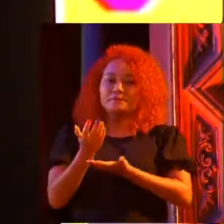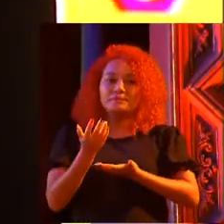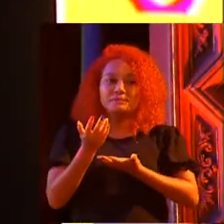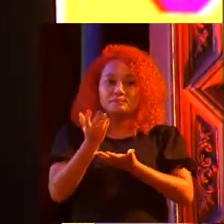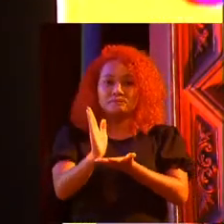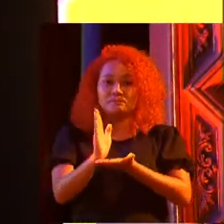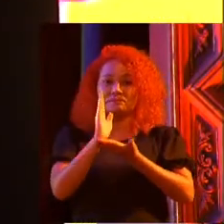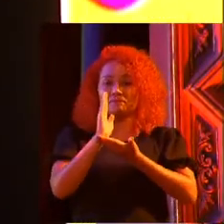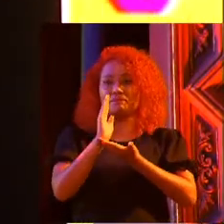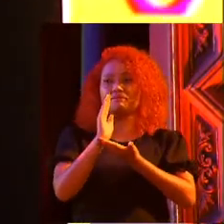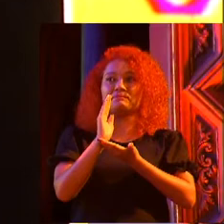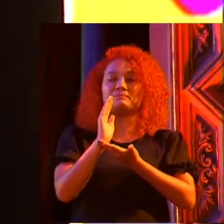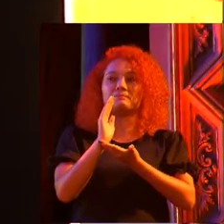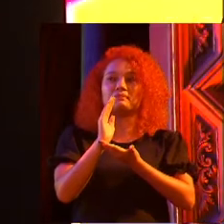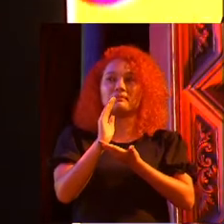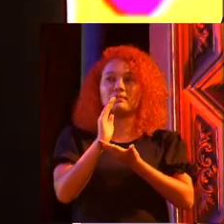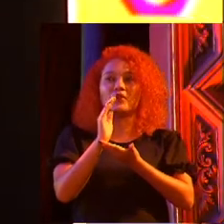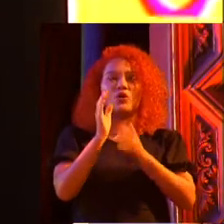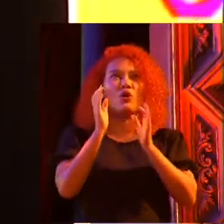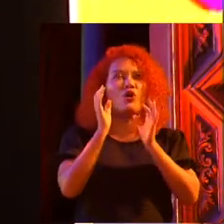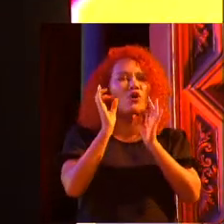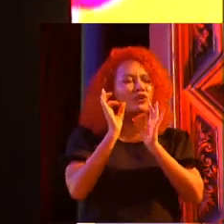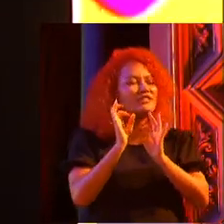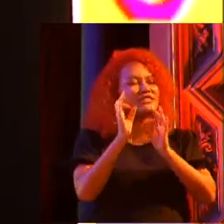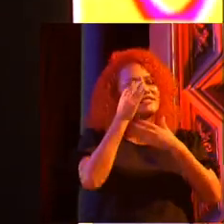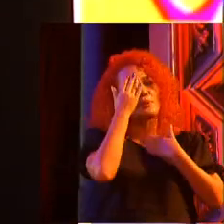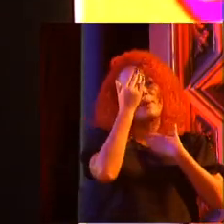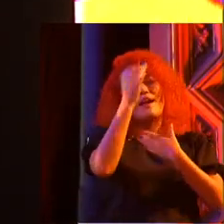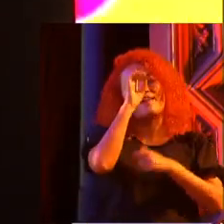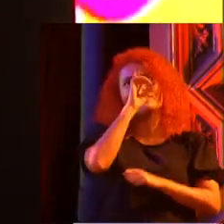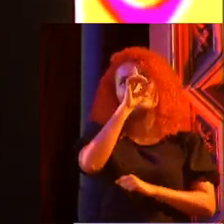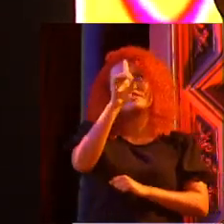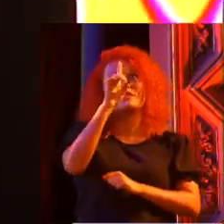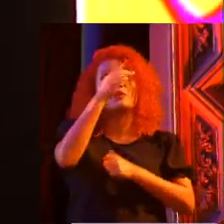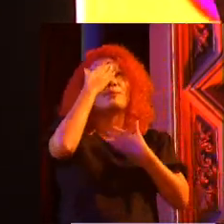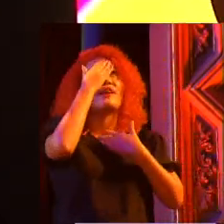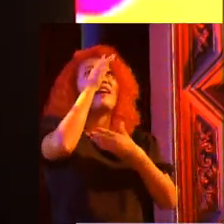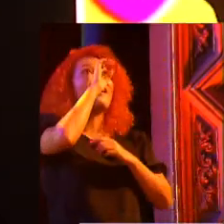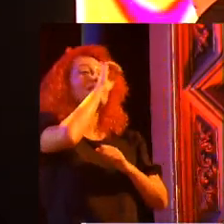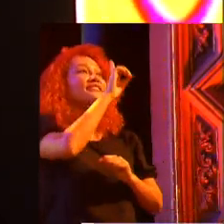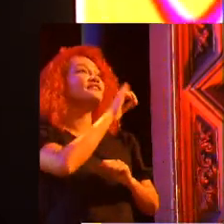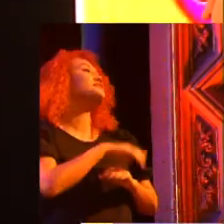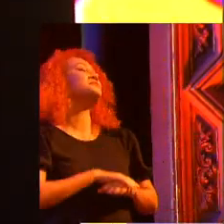esse prêmio aqui, com certeza eu devo muito a Deus em primeiro lugar. Muito obrigado, meu Deus.